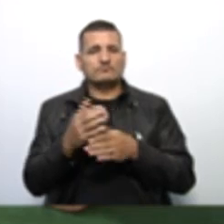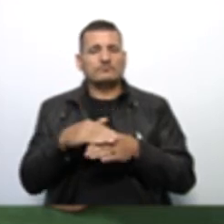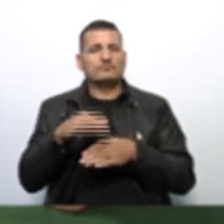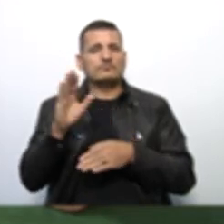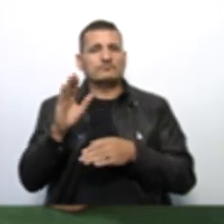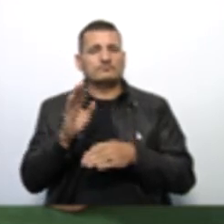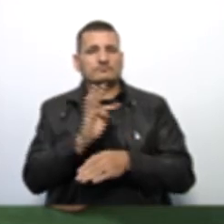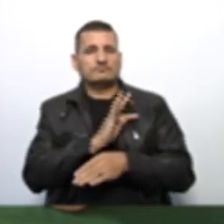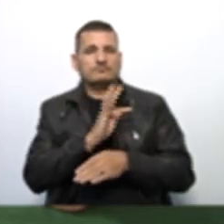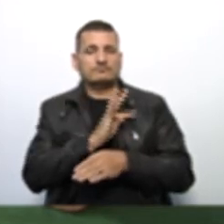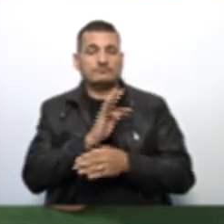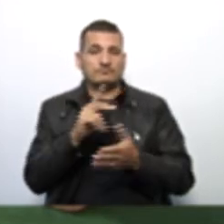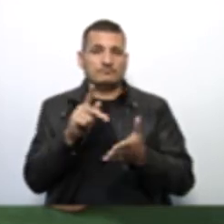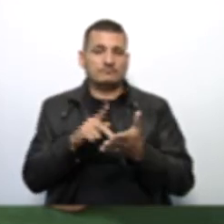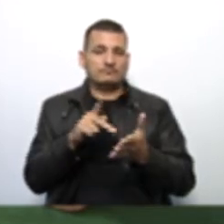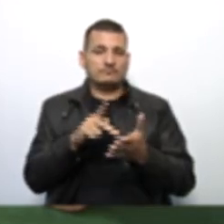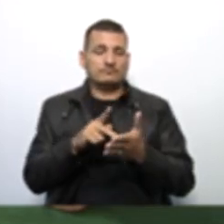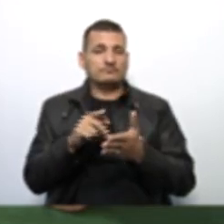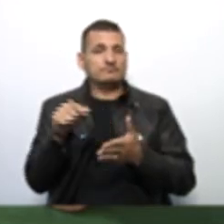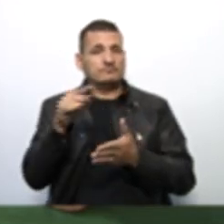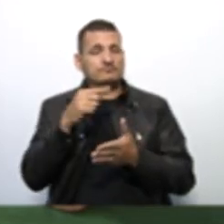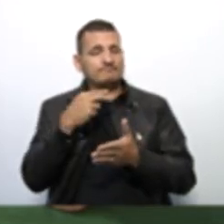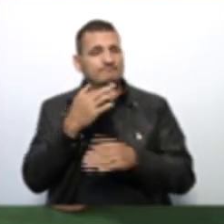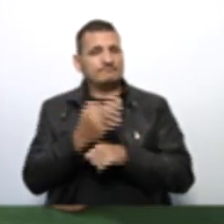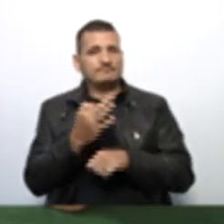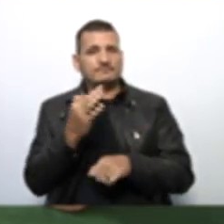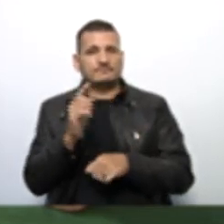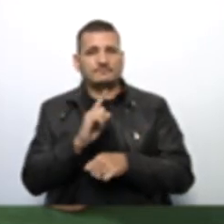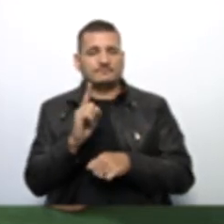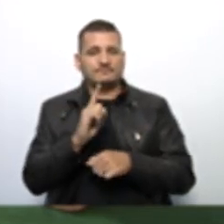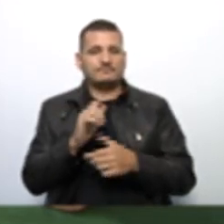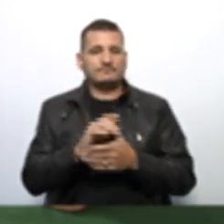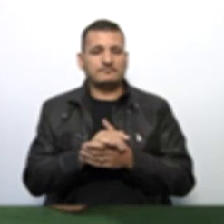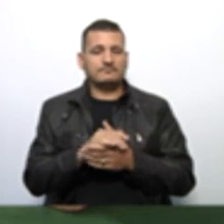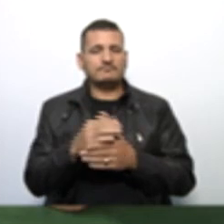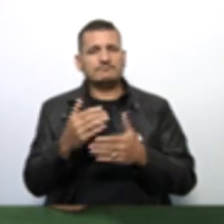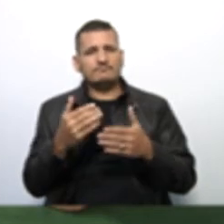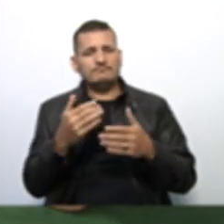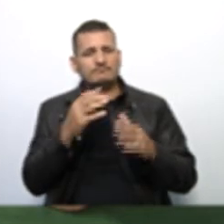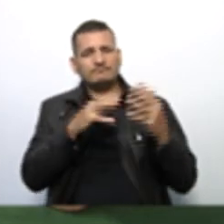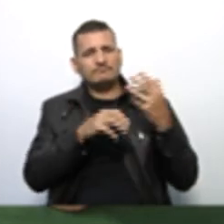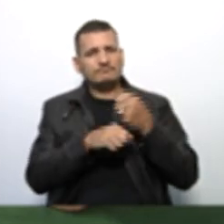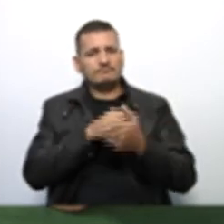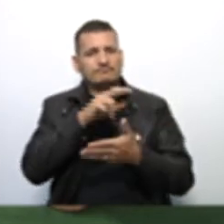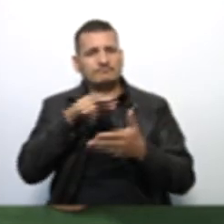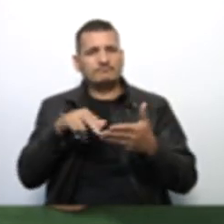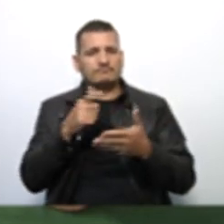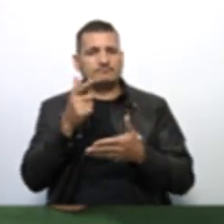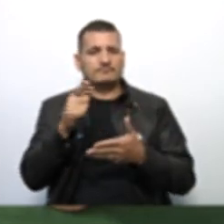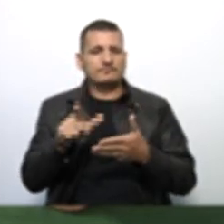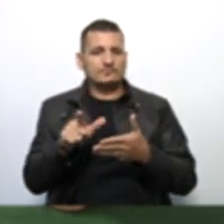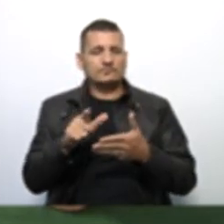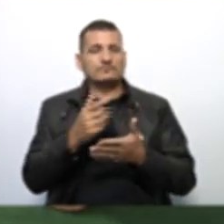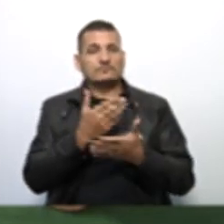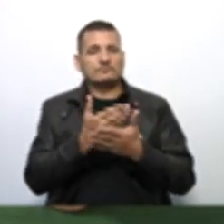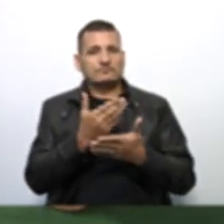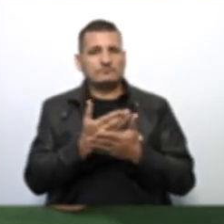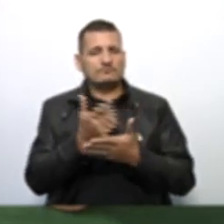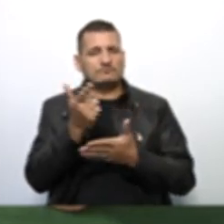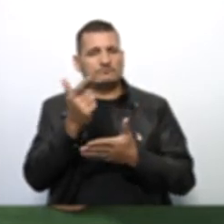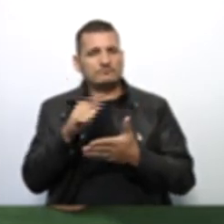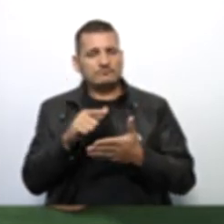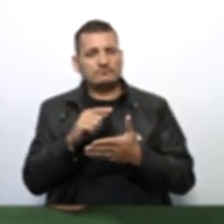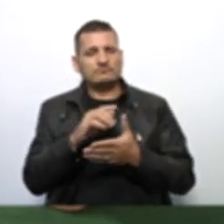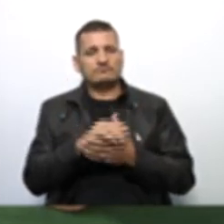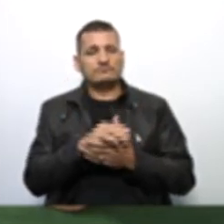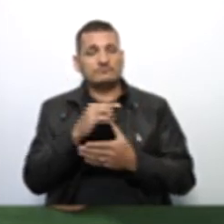na parte técnica mesmo. Vocês não podem deixar de faltar. Qualquer coisa, revise o material, veja novamente, estudiem a aula e não